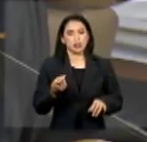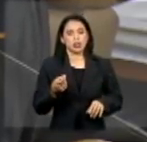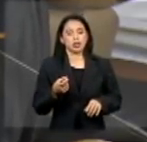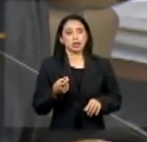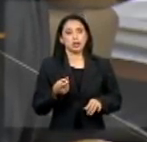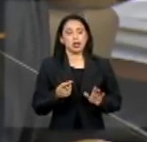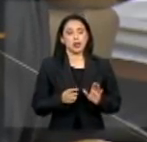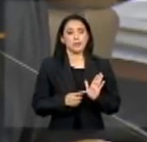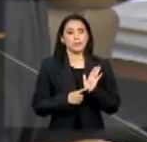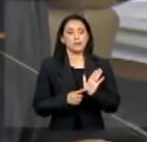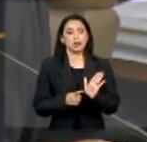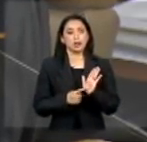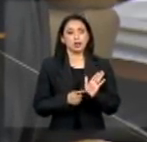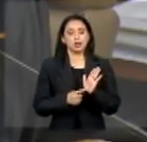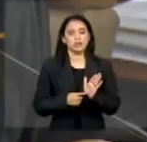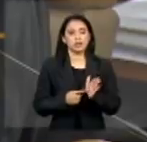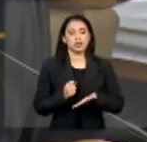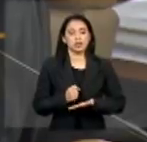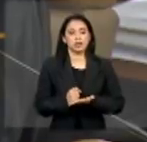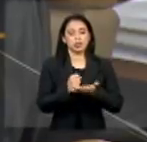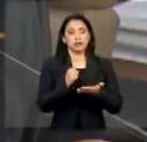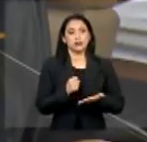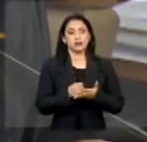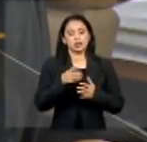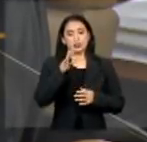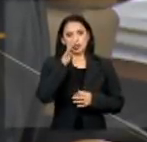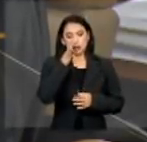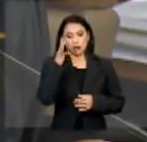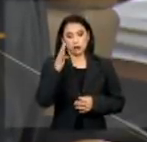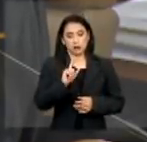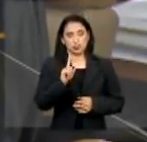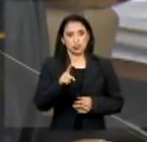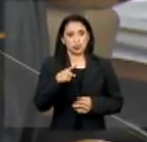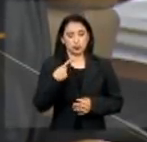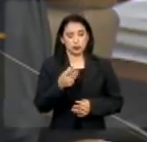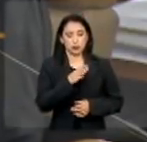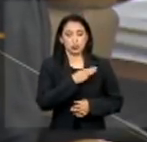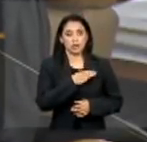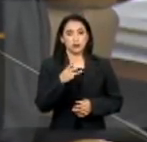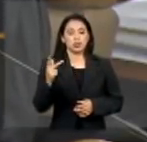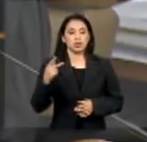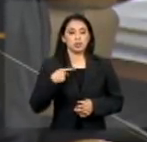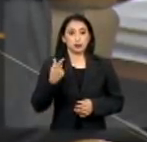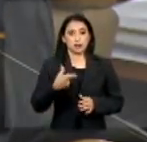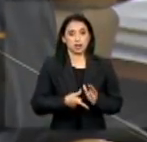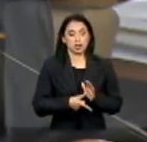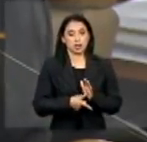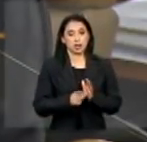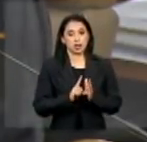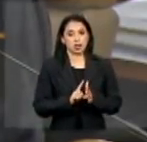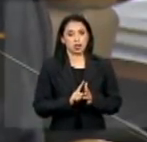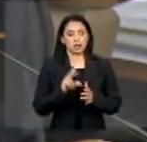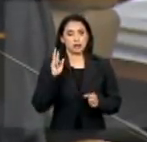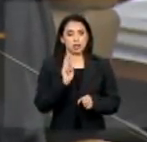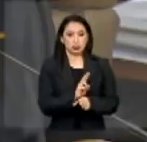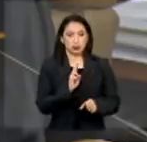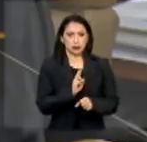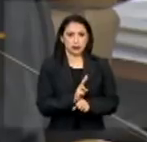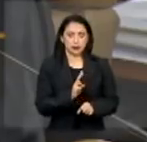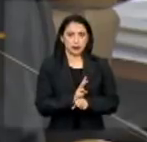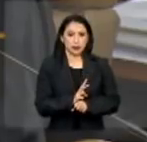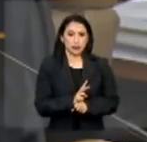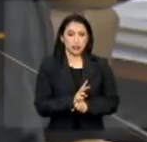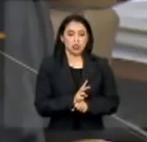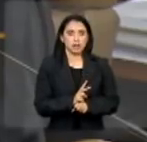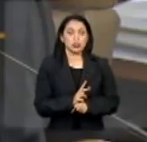manifestação do assistente de acusação após o mistério ponte antes da defesa que a complexidade do caso